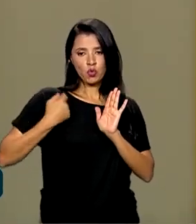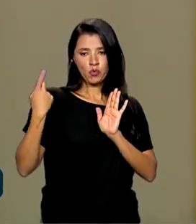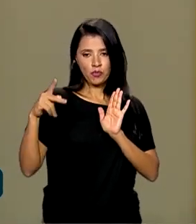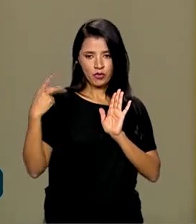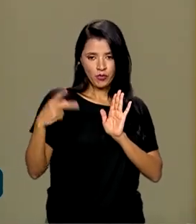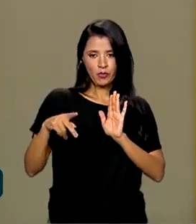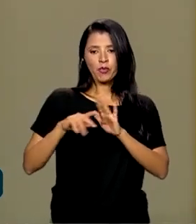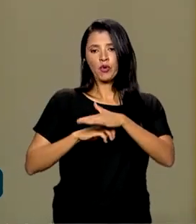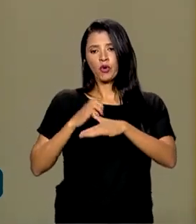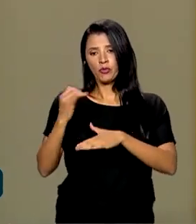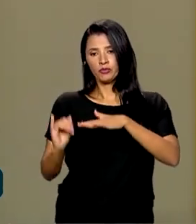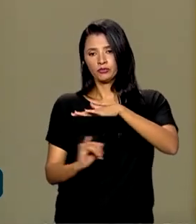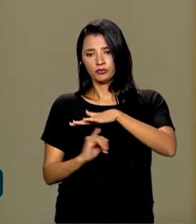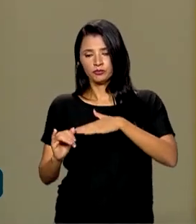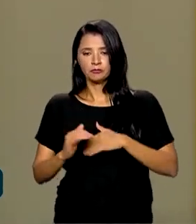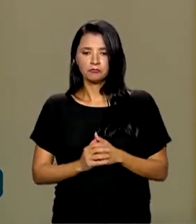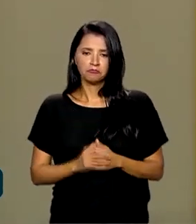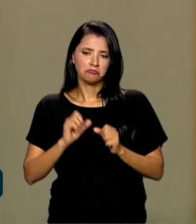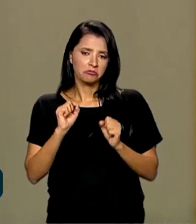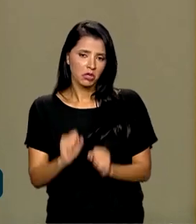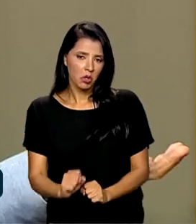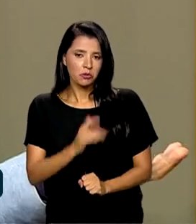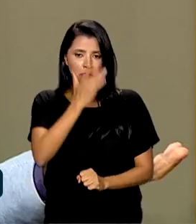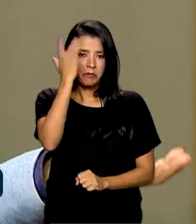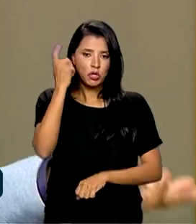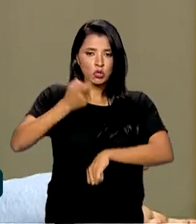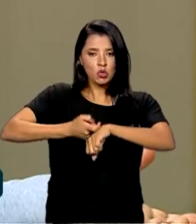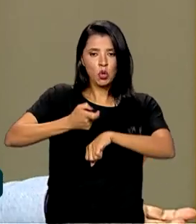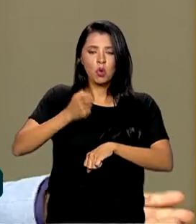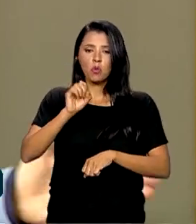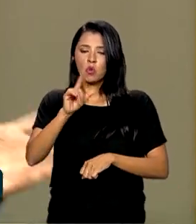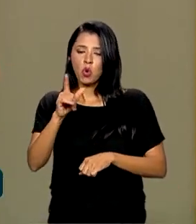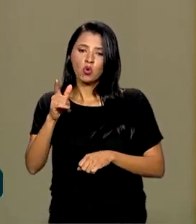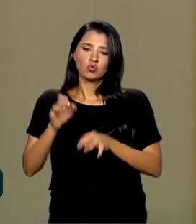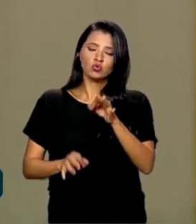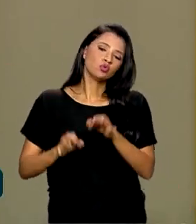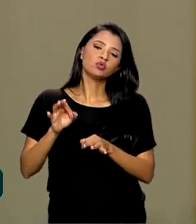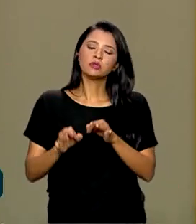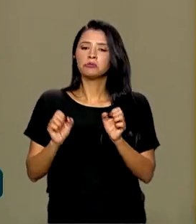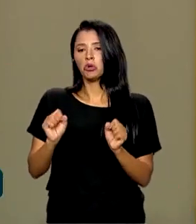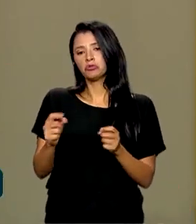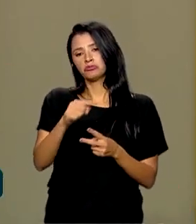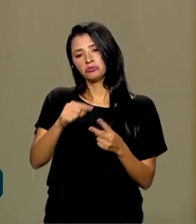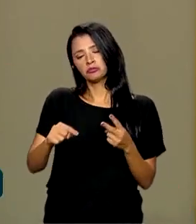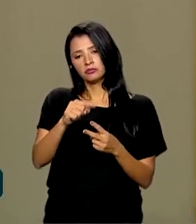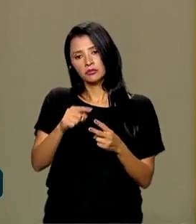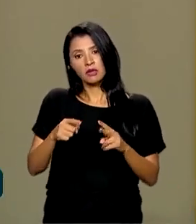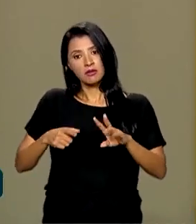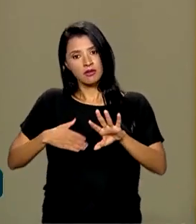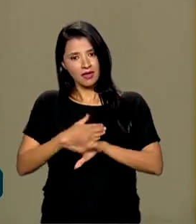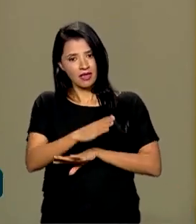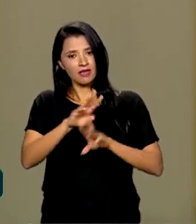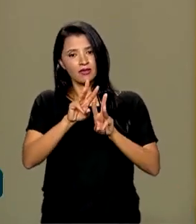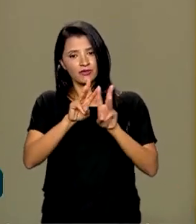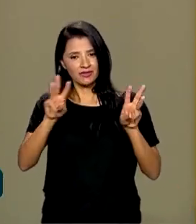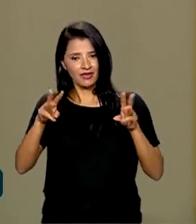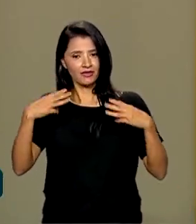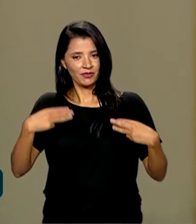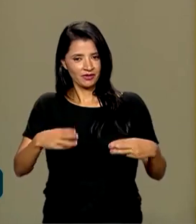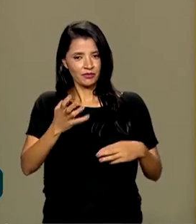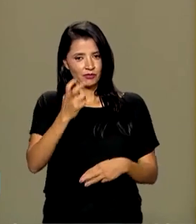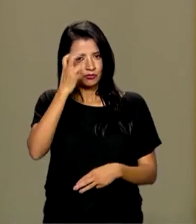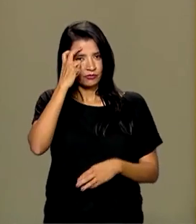daquela instituição. Então, pode ser pessoa física, pode ser pessoa jurídica. Entra lá no site do Ministério da